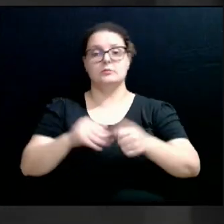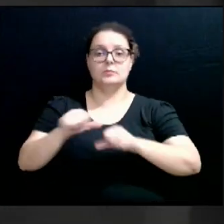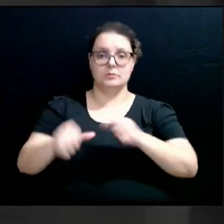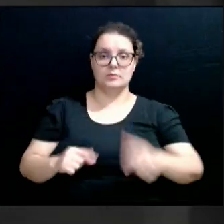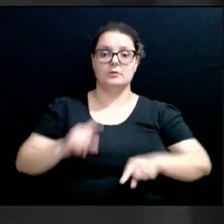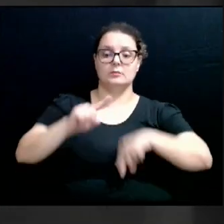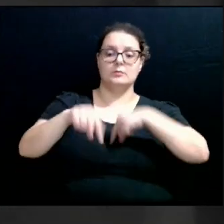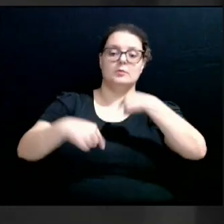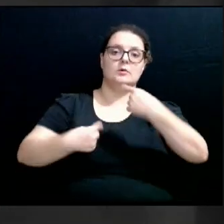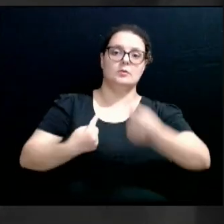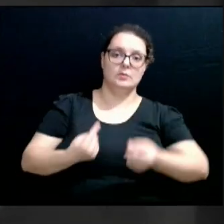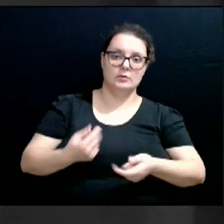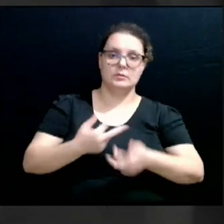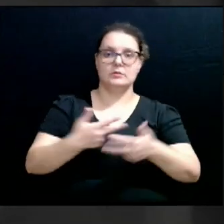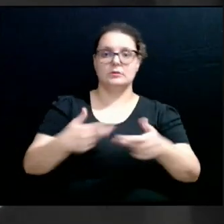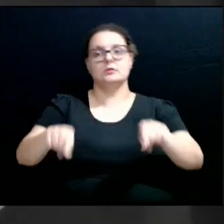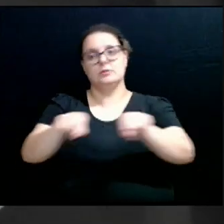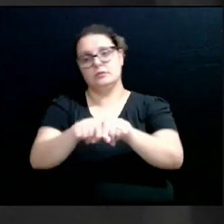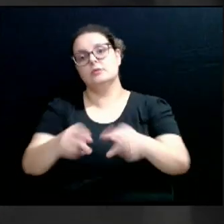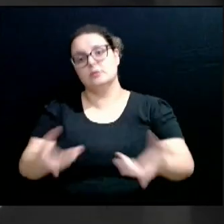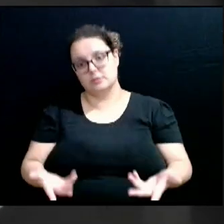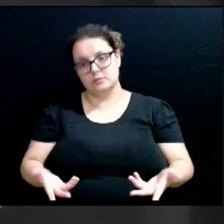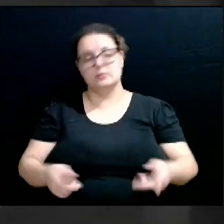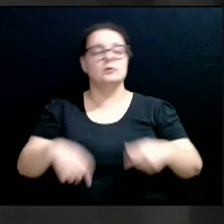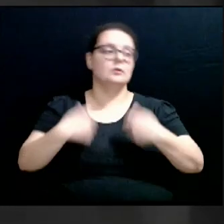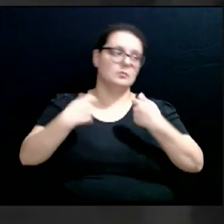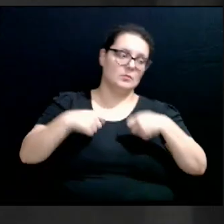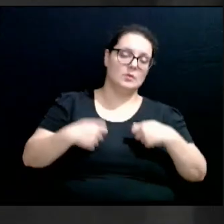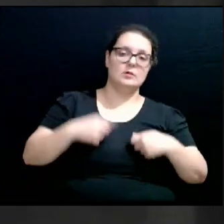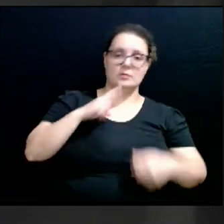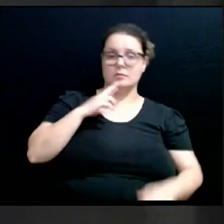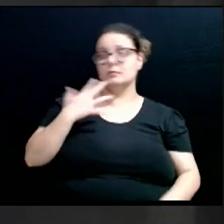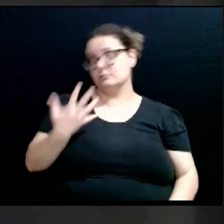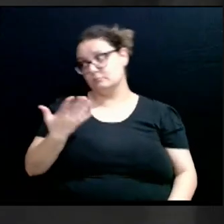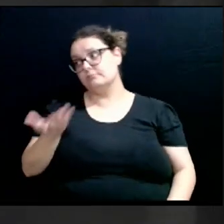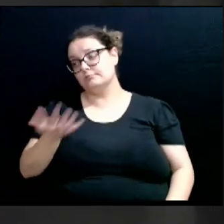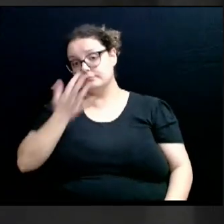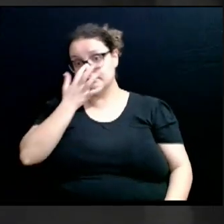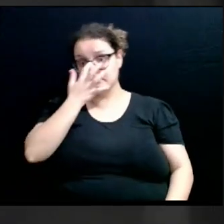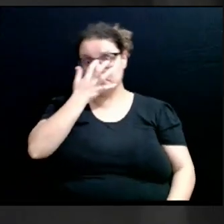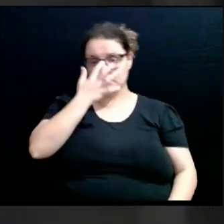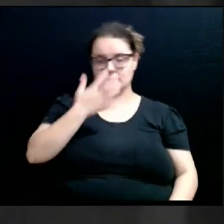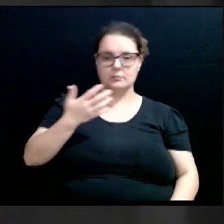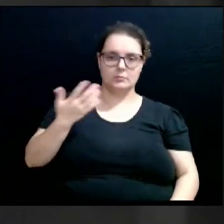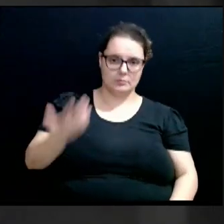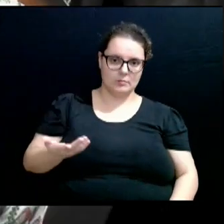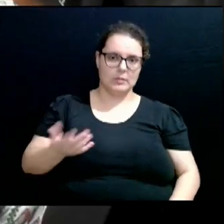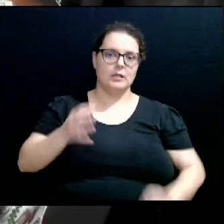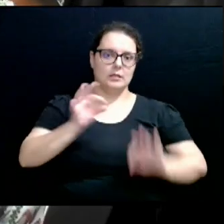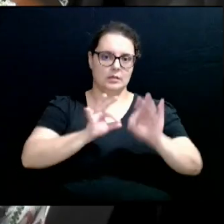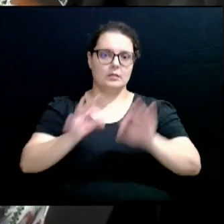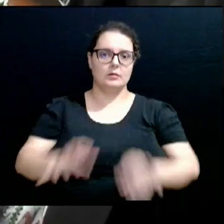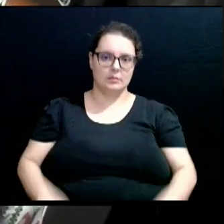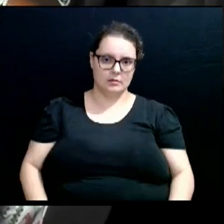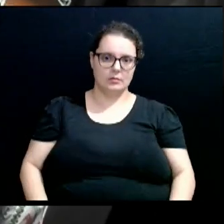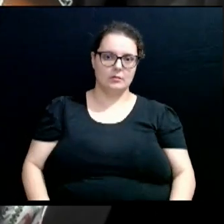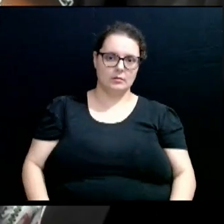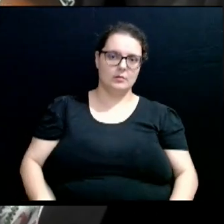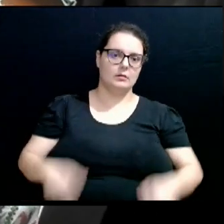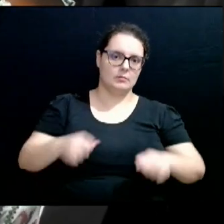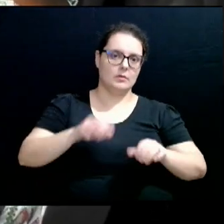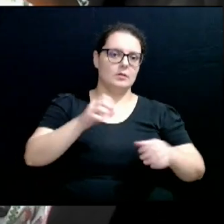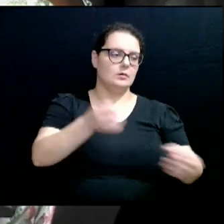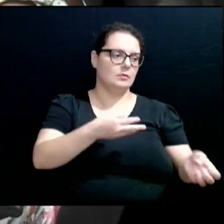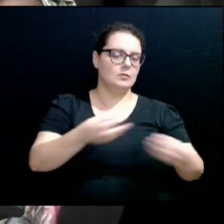coisas também que precisam ser resolvidas, né? Então, o plano precisa ser atualizado. O racismo se reinventa,